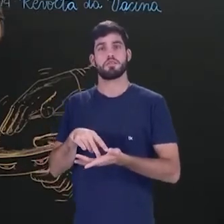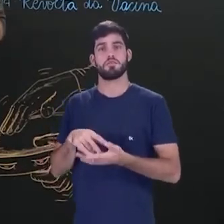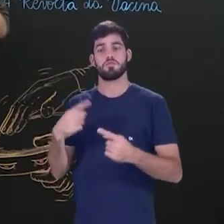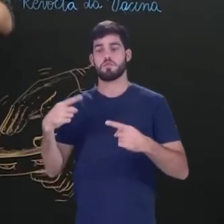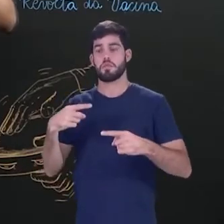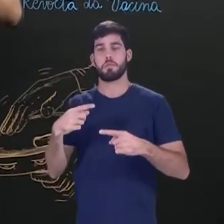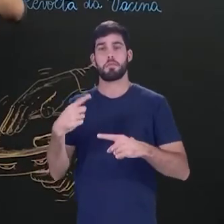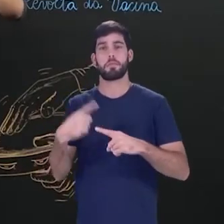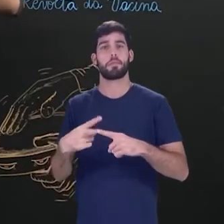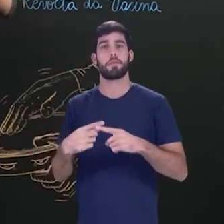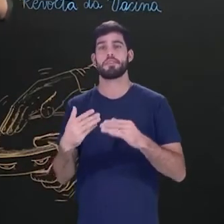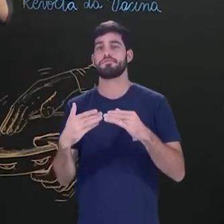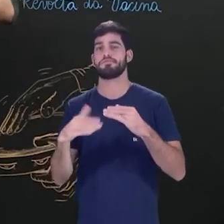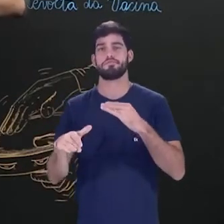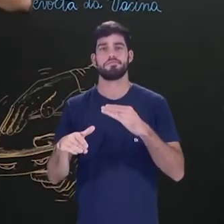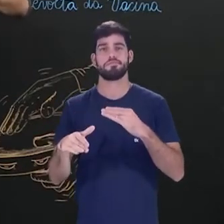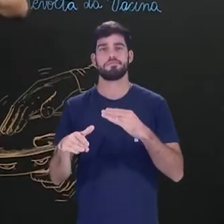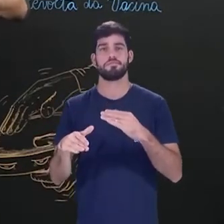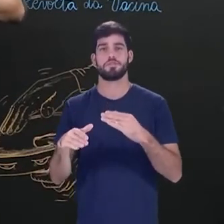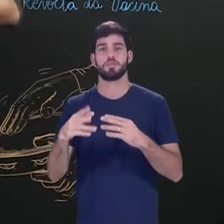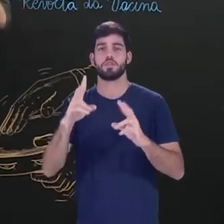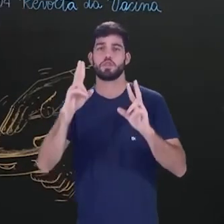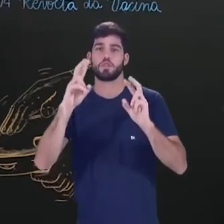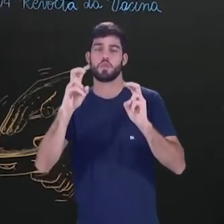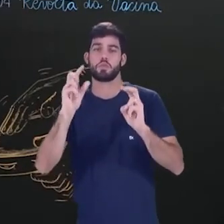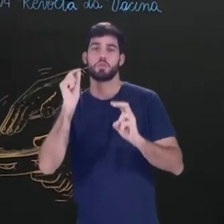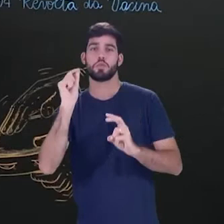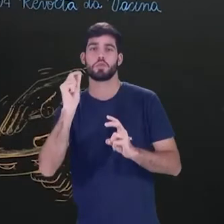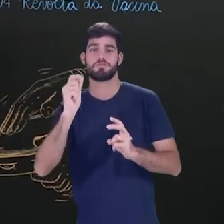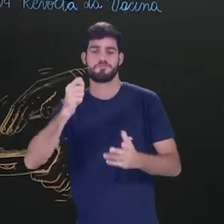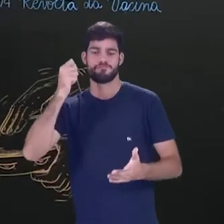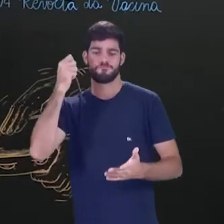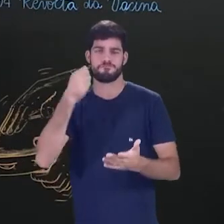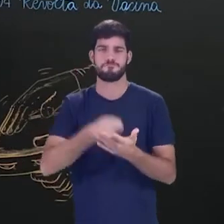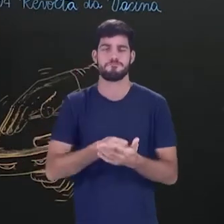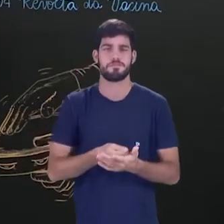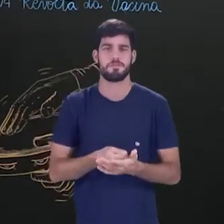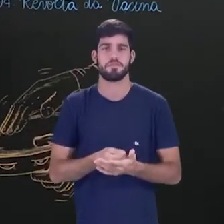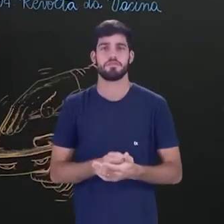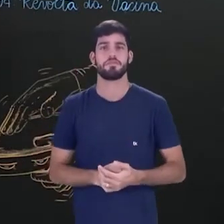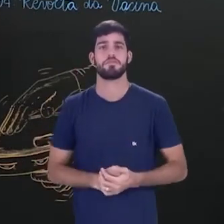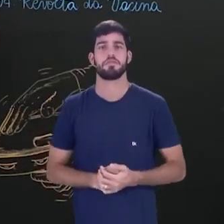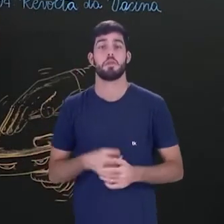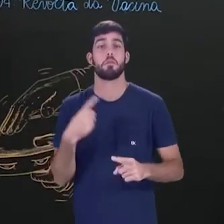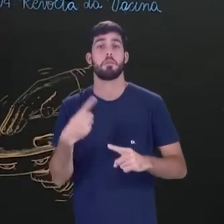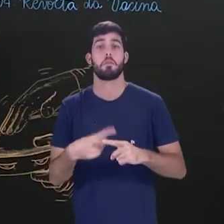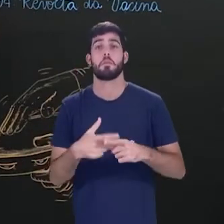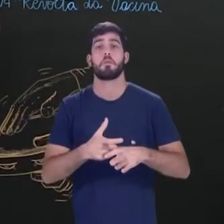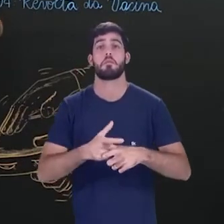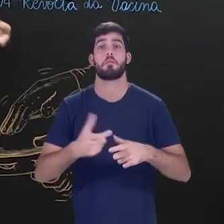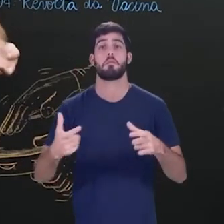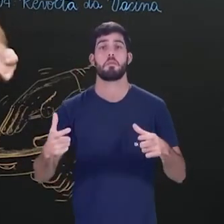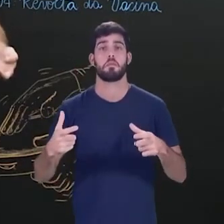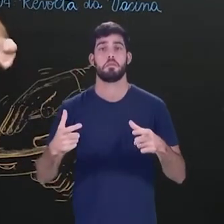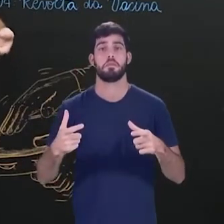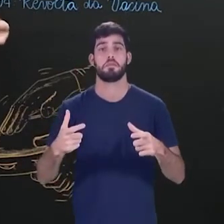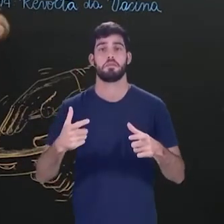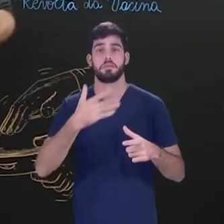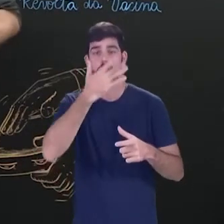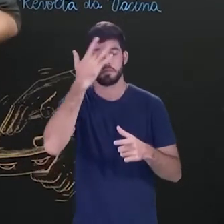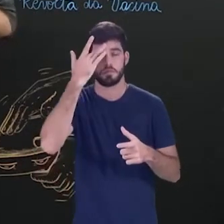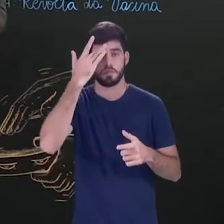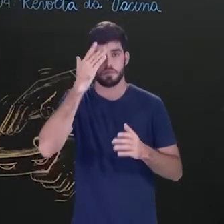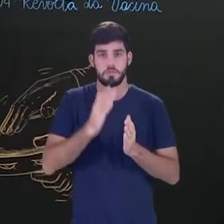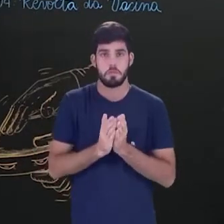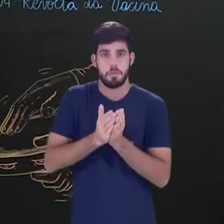mas repara, tem uma conotação, tem um sentido racial muito forte, porque a maioria dos marinheiros era de negros,